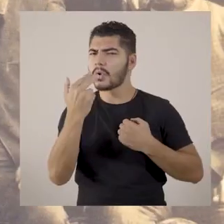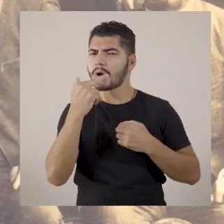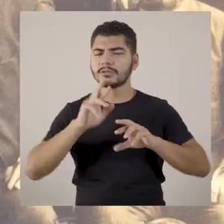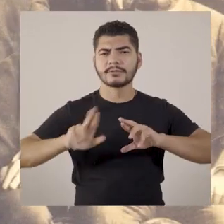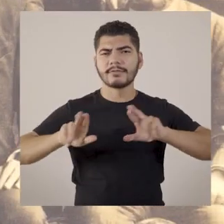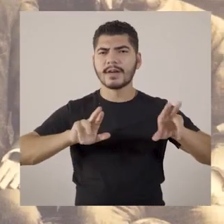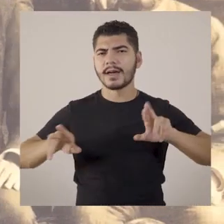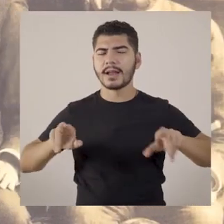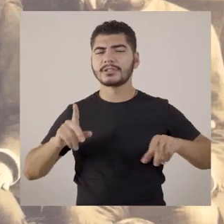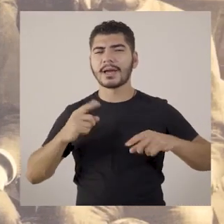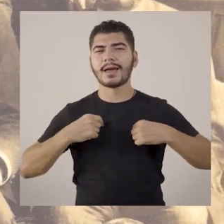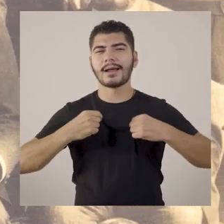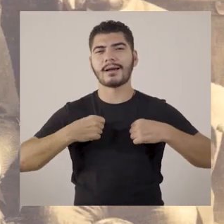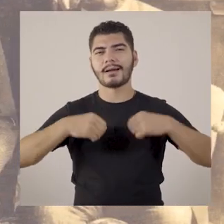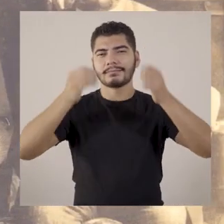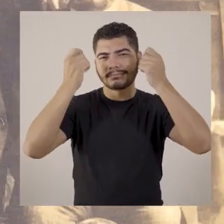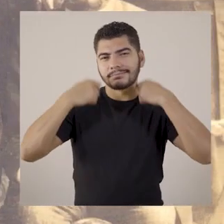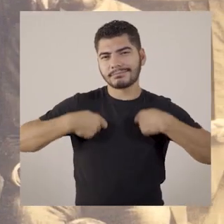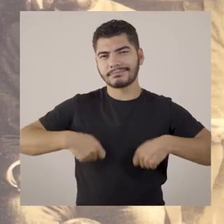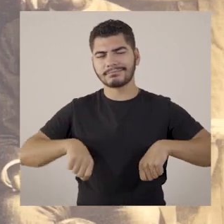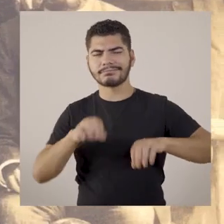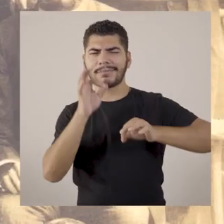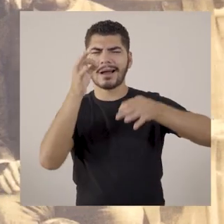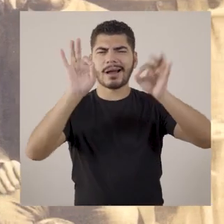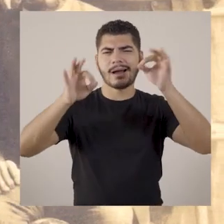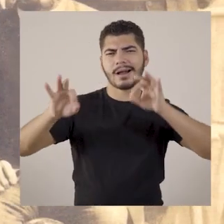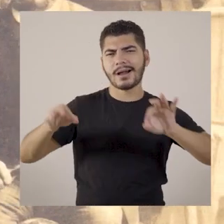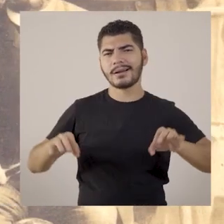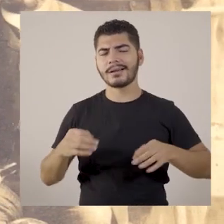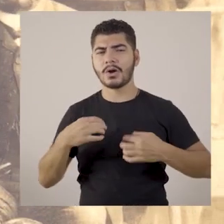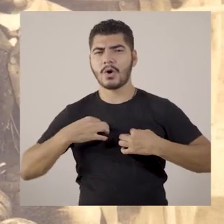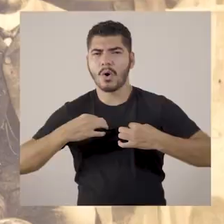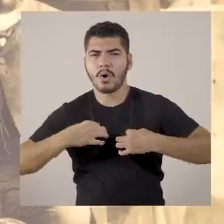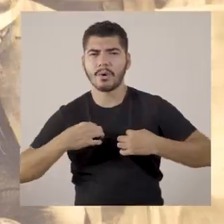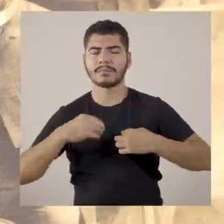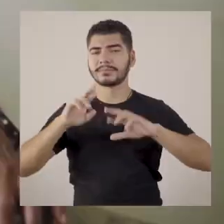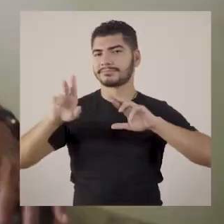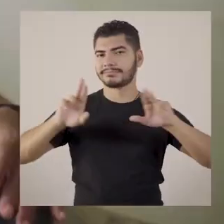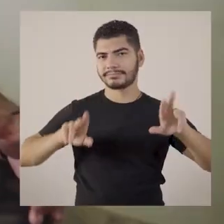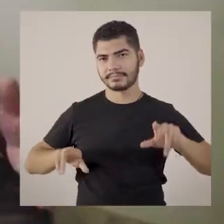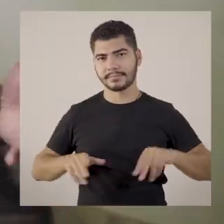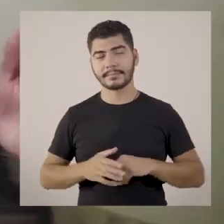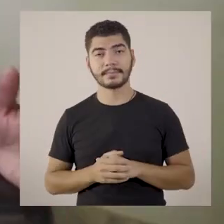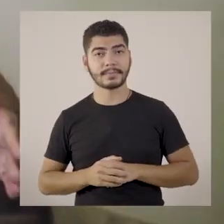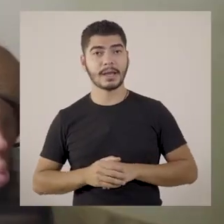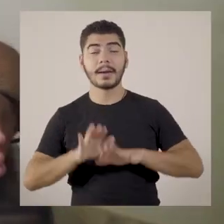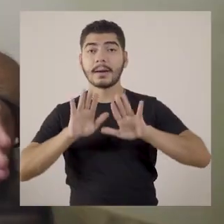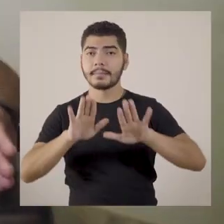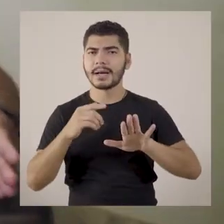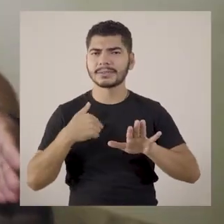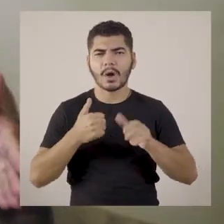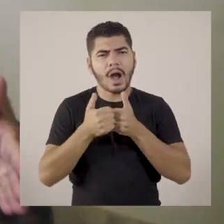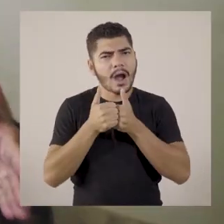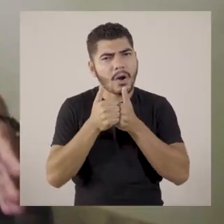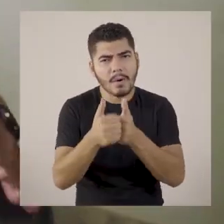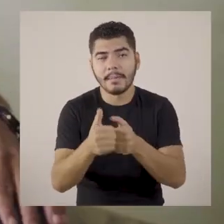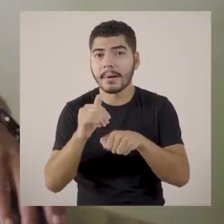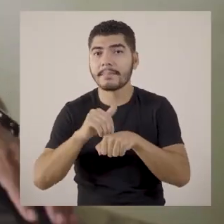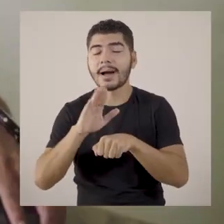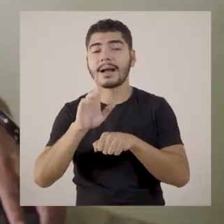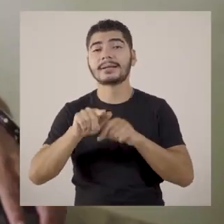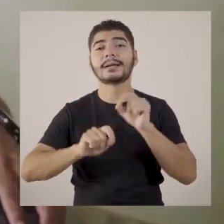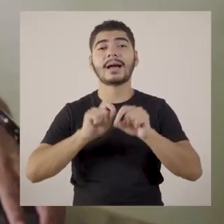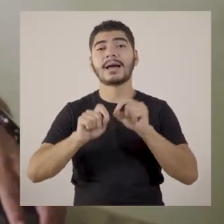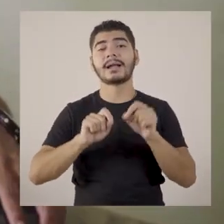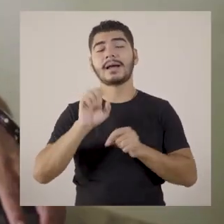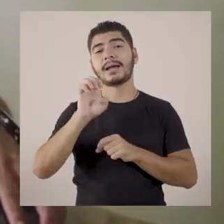cor, né? Era fantasiada, era enfeitado de outras cores a roupa. Mas aquela que eu mais acompanhei foi